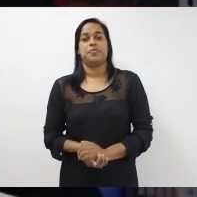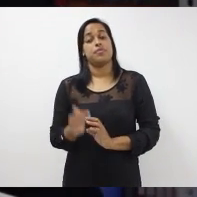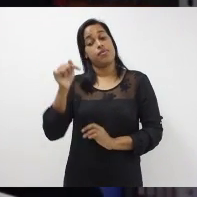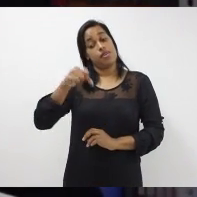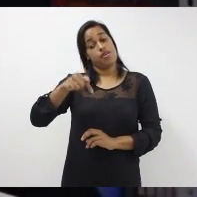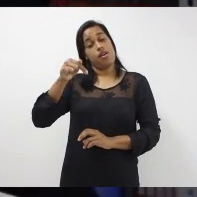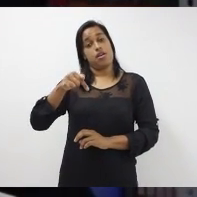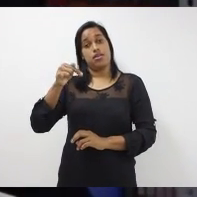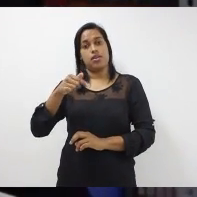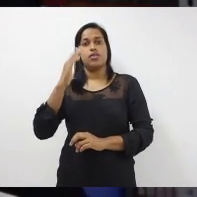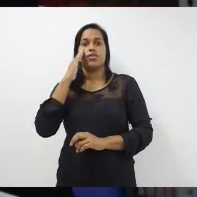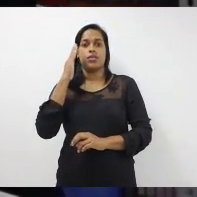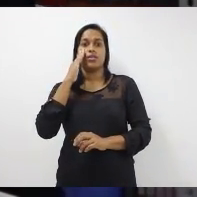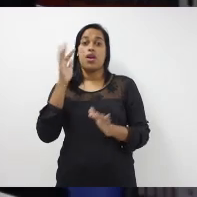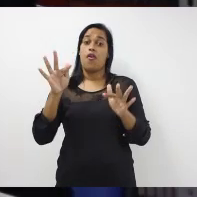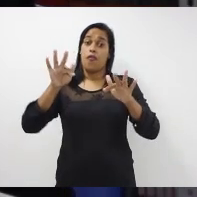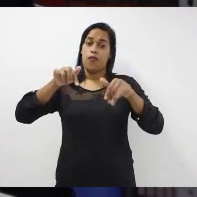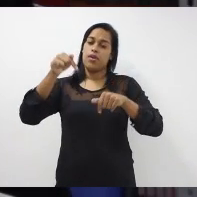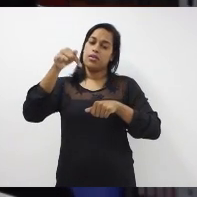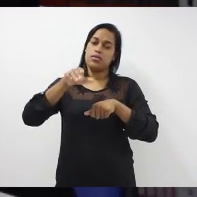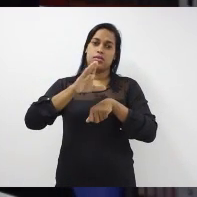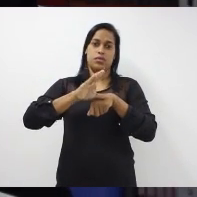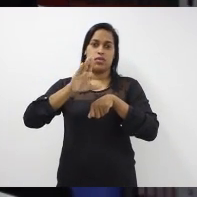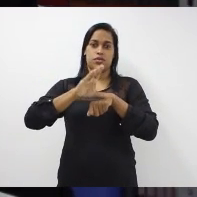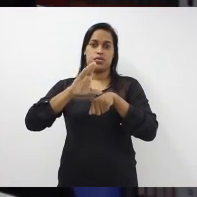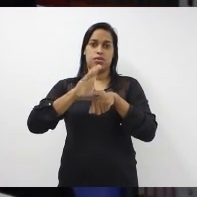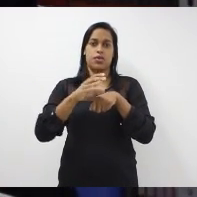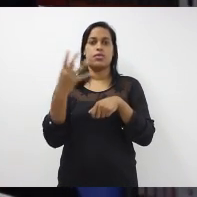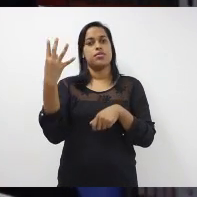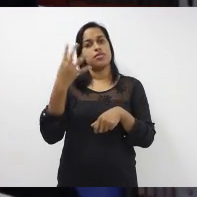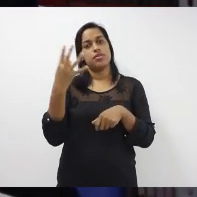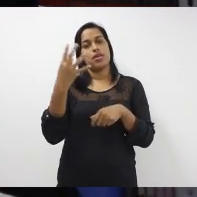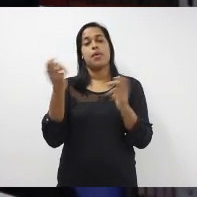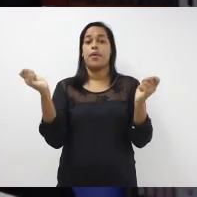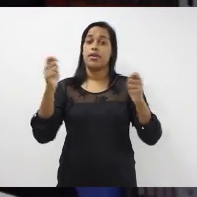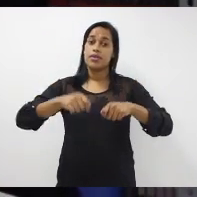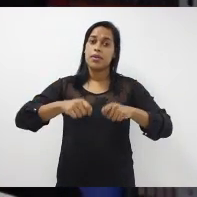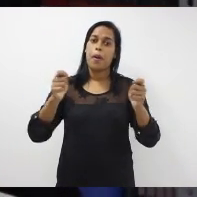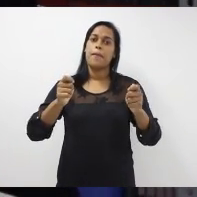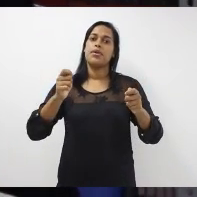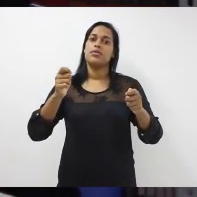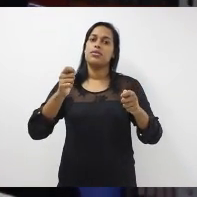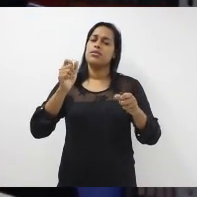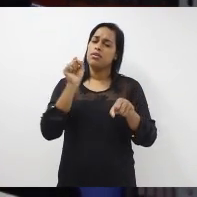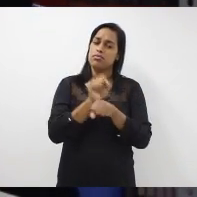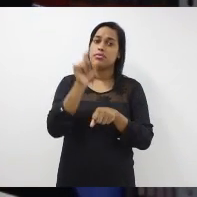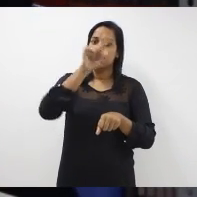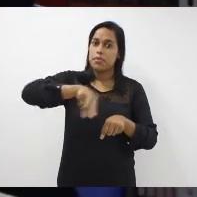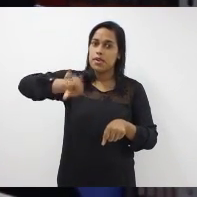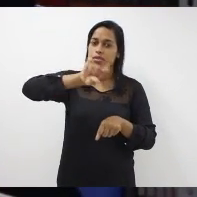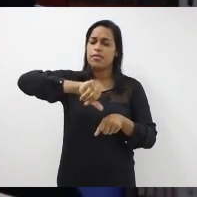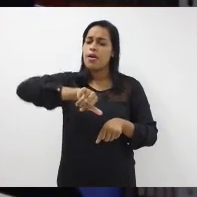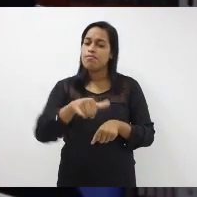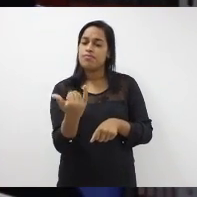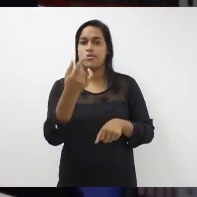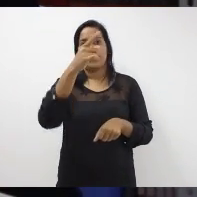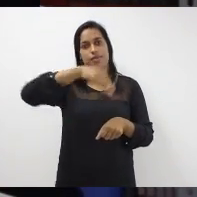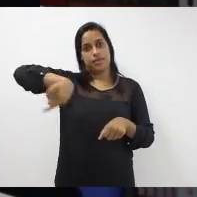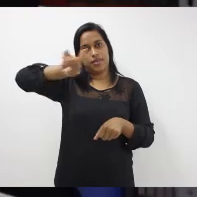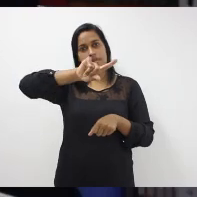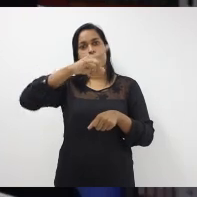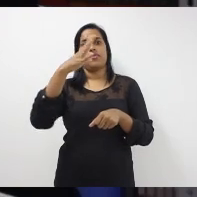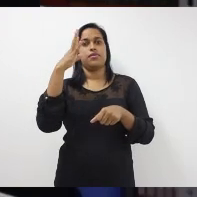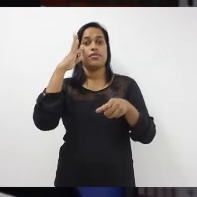Aqui nós chegamos ao fim do nosso curso e da nossa quarta competência. Eu espero que tenha sido proveitoso para vocês